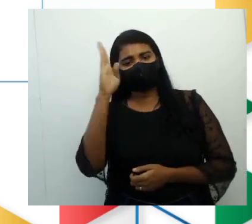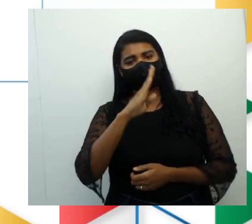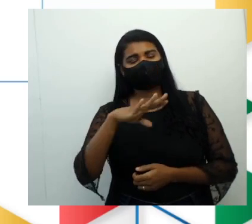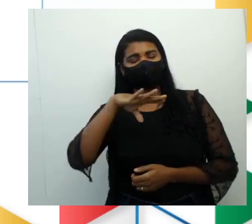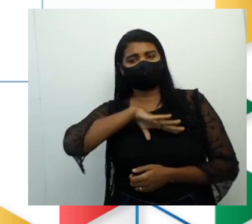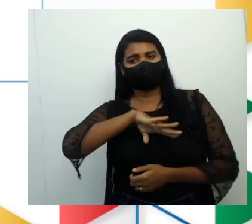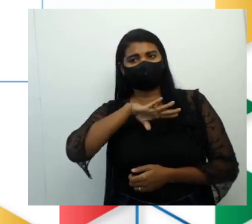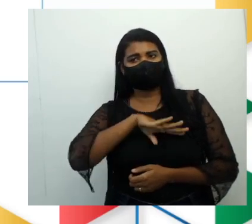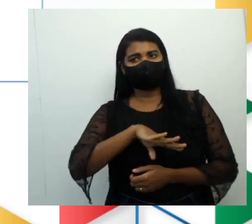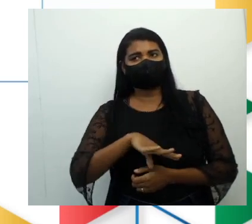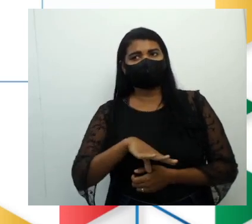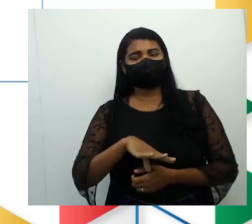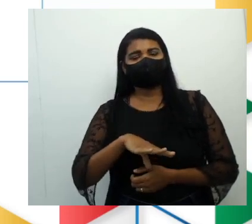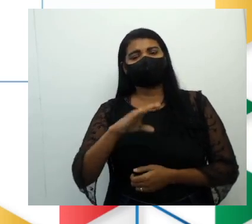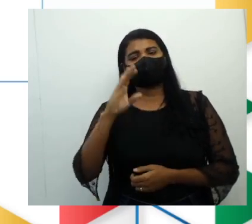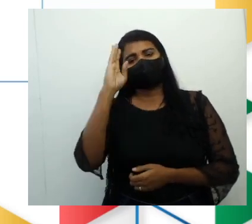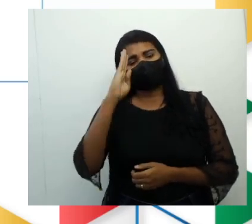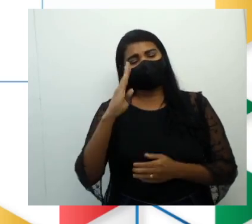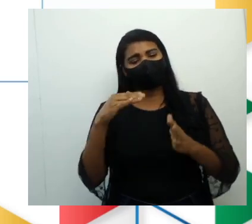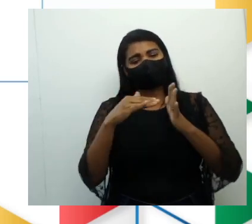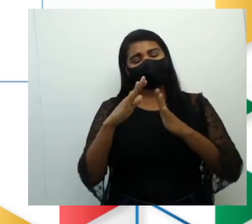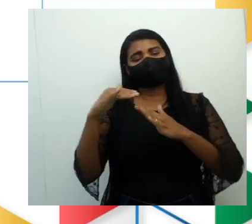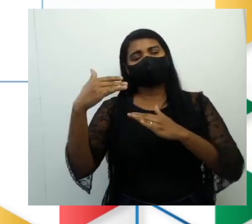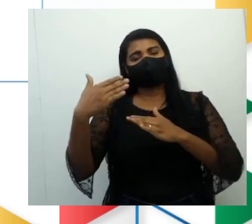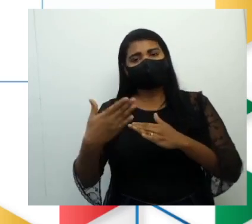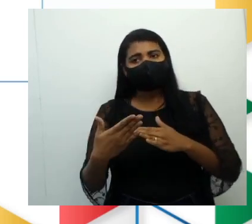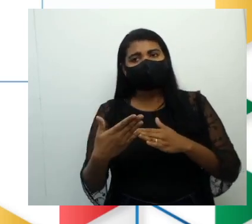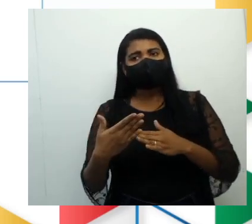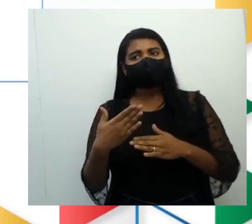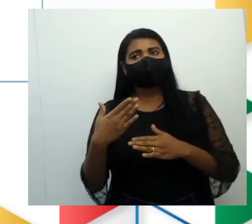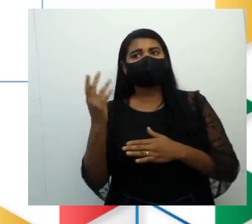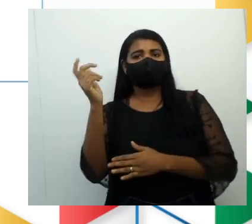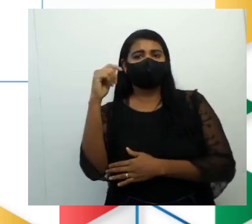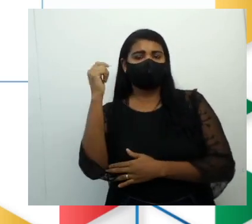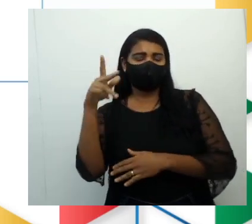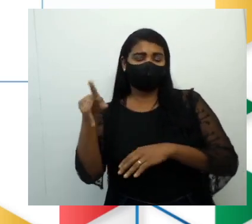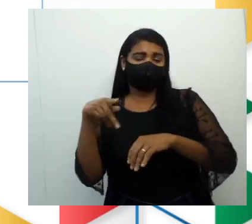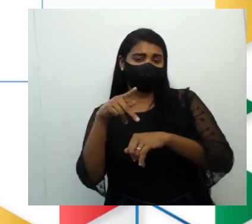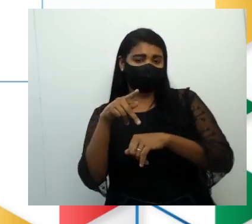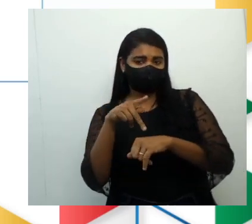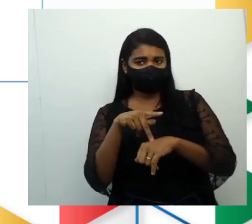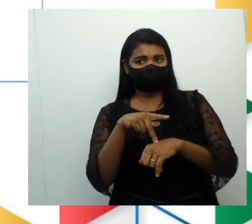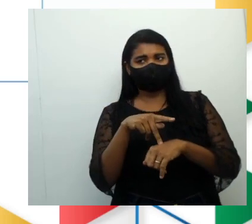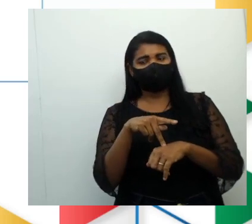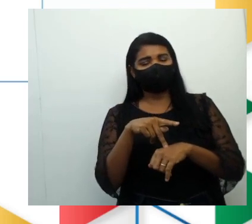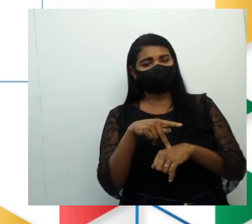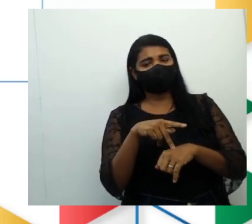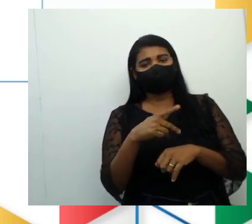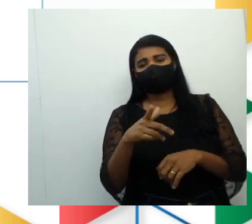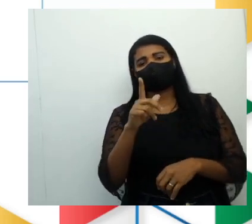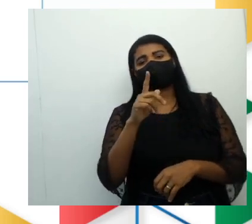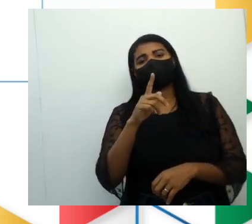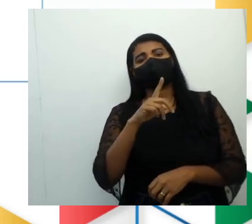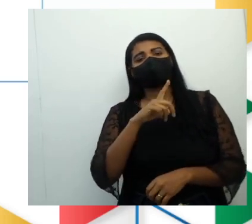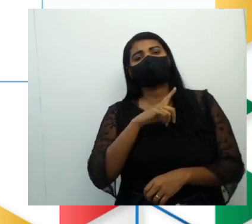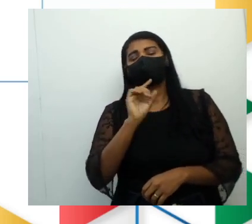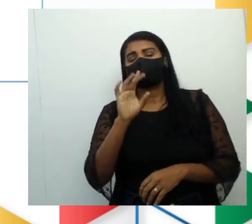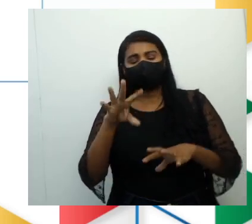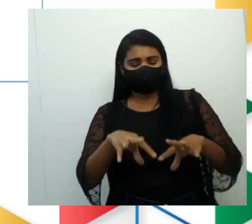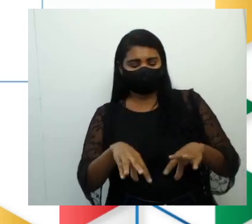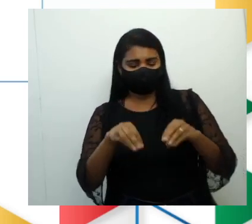Portugal. Do meio do Brasil até o outro lado, ficava nos outros países, que não tinha país ainda, viu? Era terra